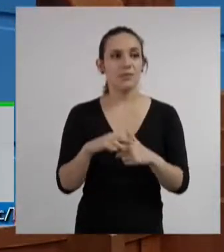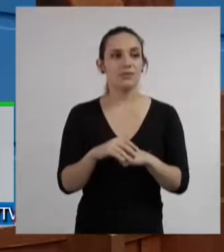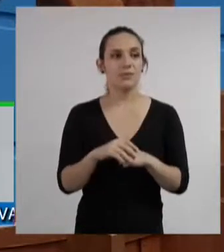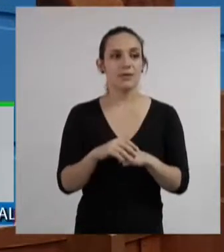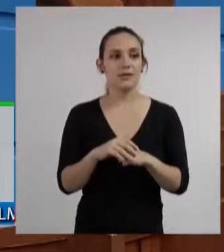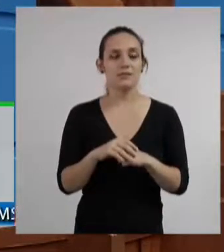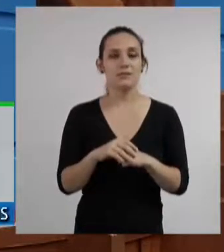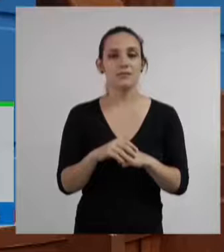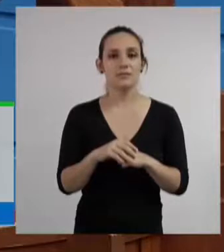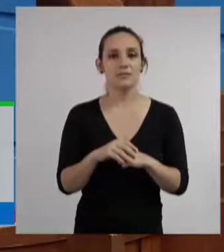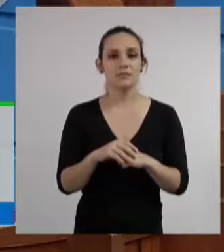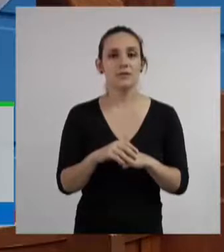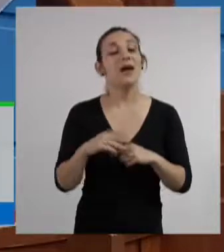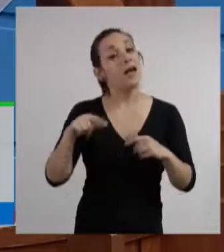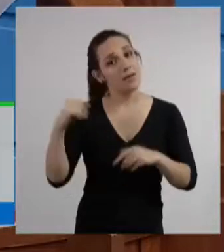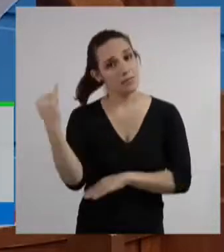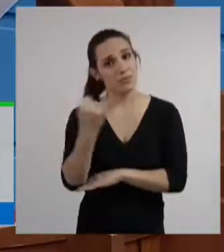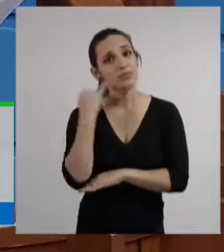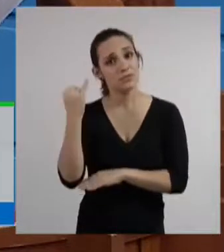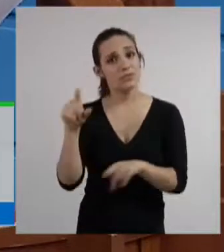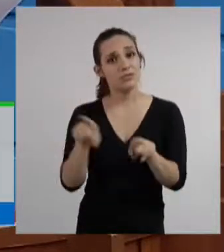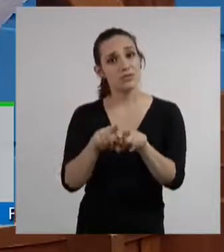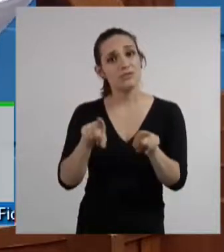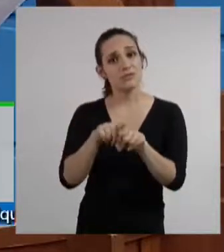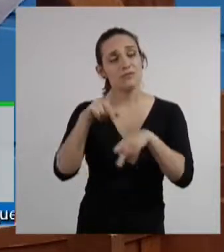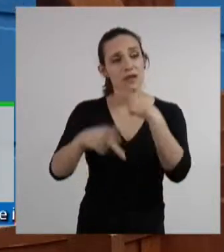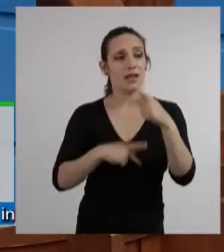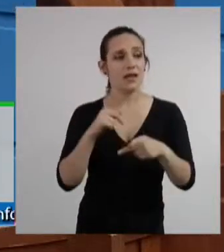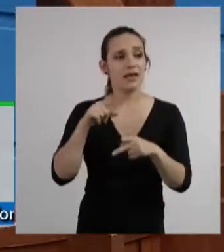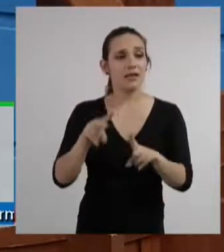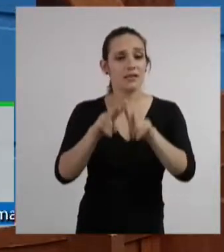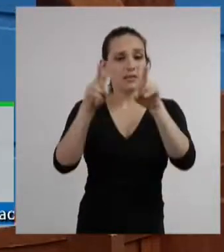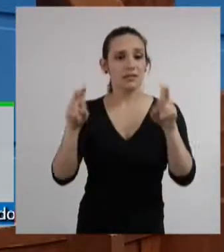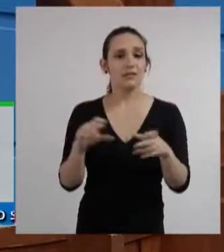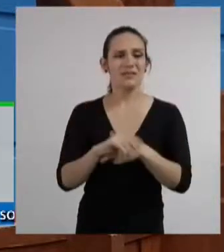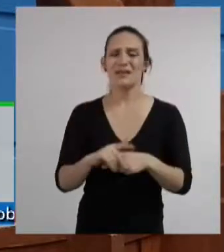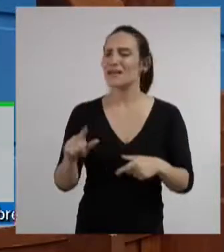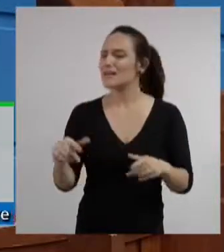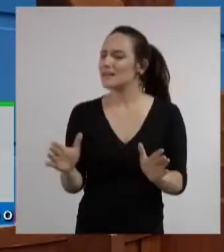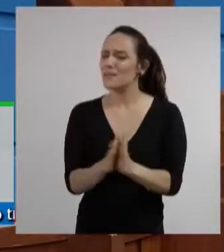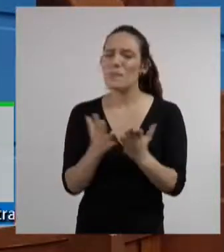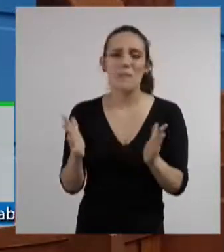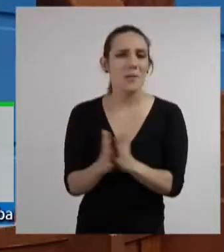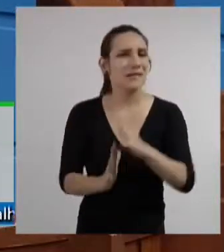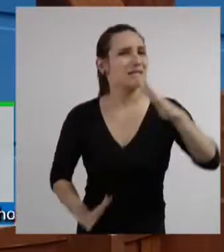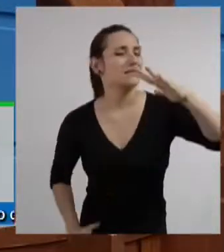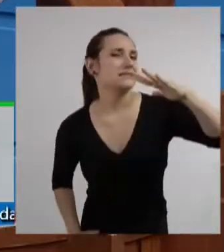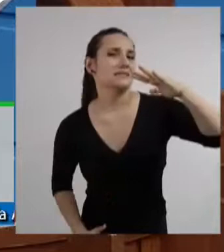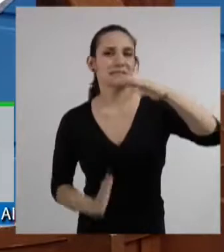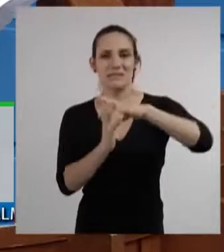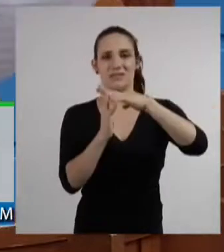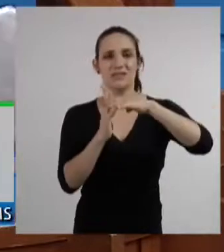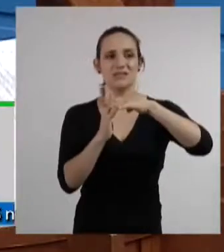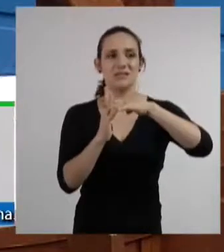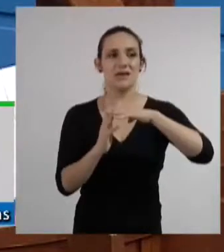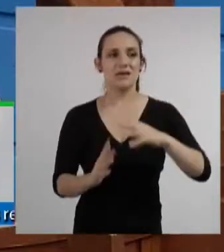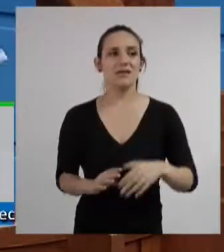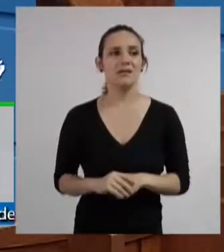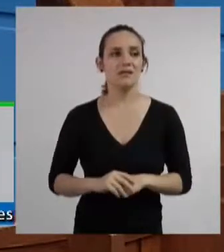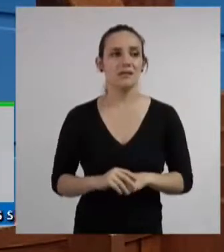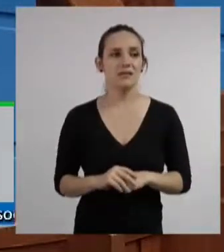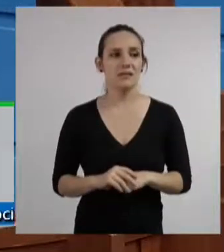importante a gente ainda ressaltar a questão da extrema pobreza. Também cresceu o número